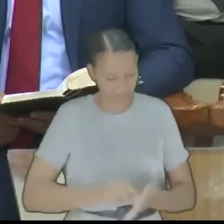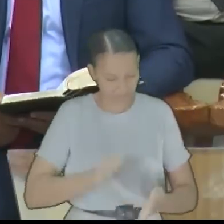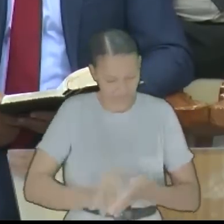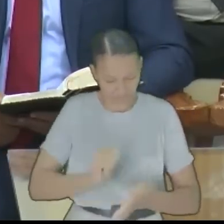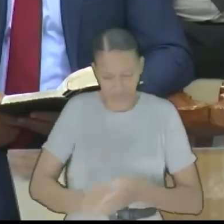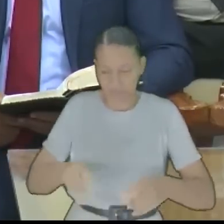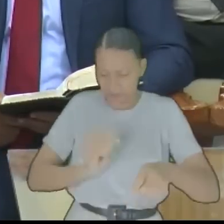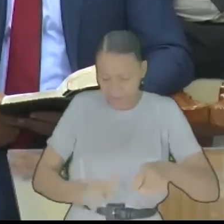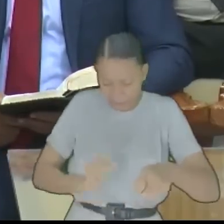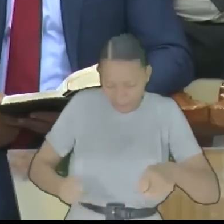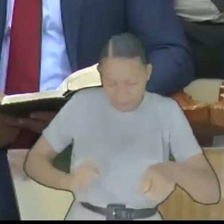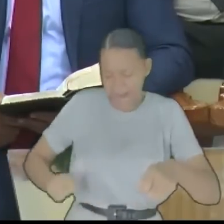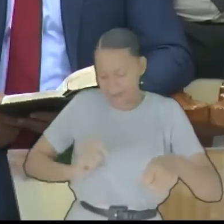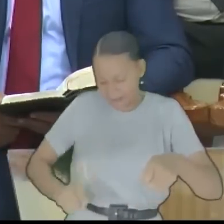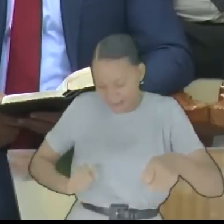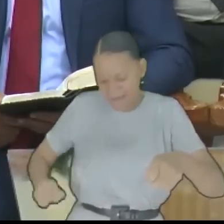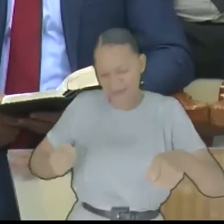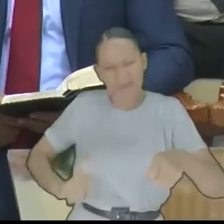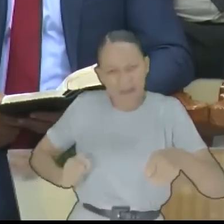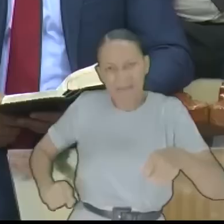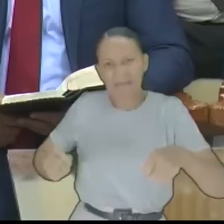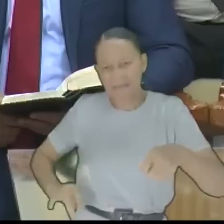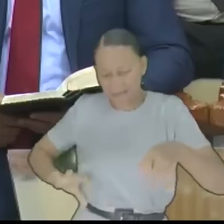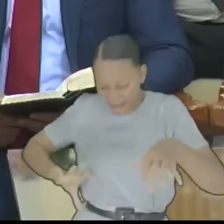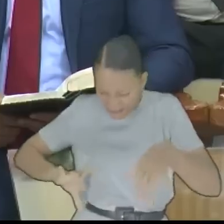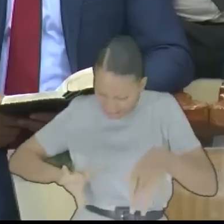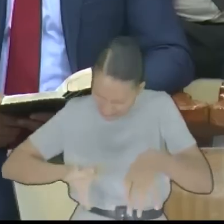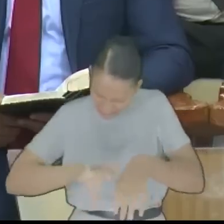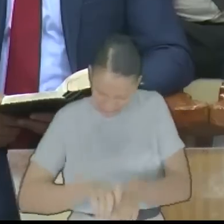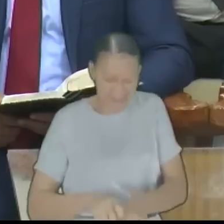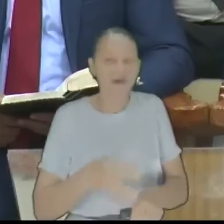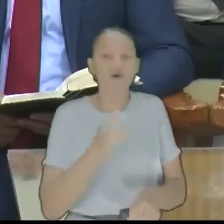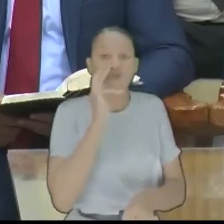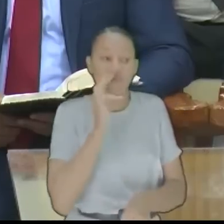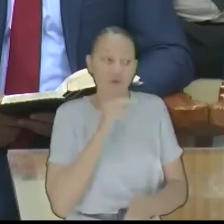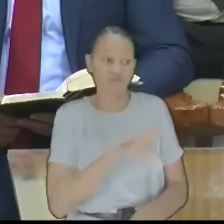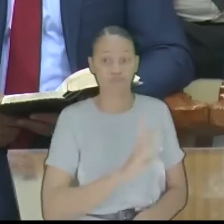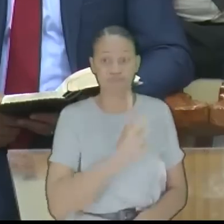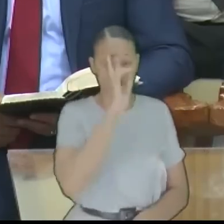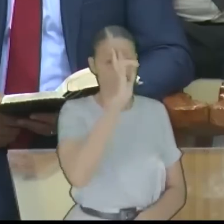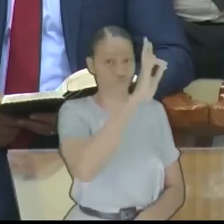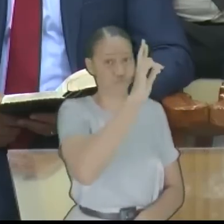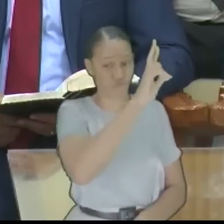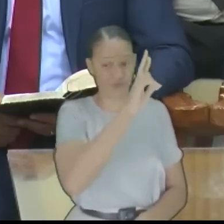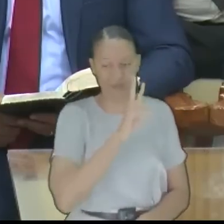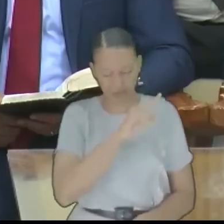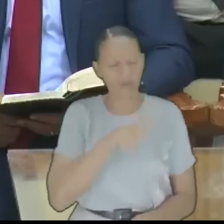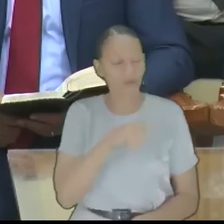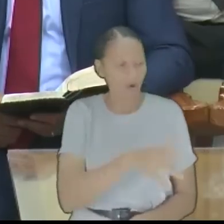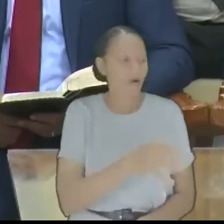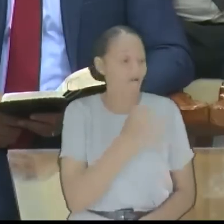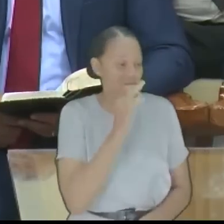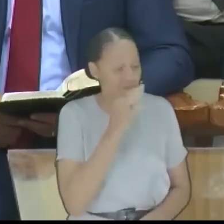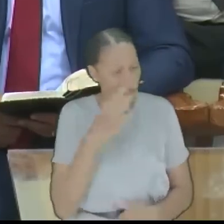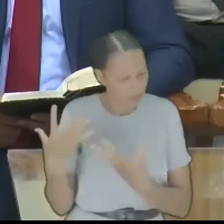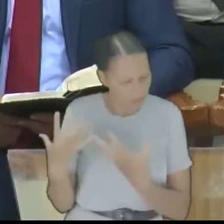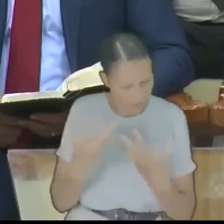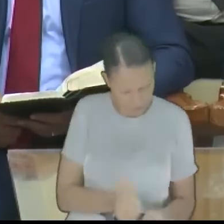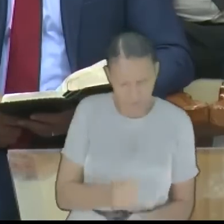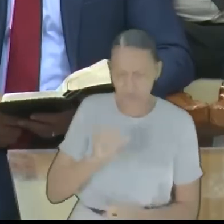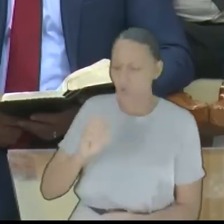uma carta. E Paulo fez uma carta para Filemon, que era o amo, era o patrão, e disse: Filemon,